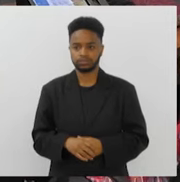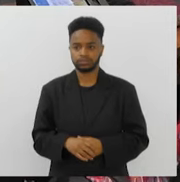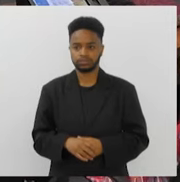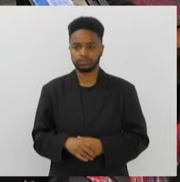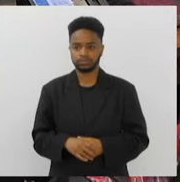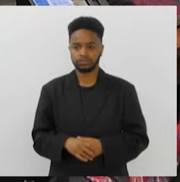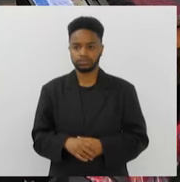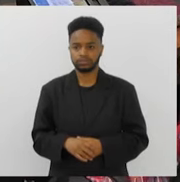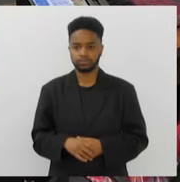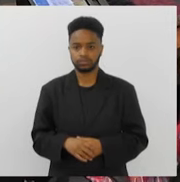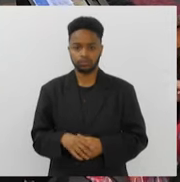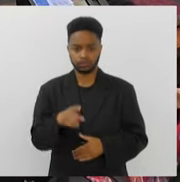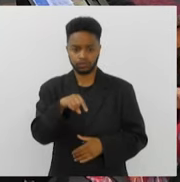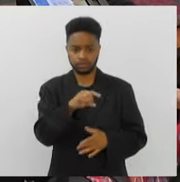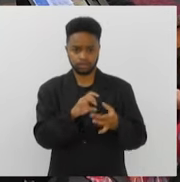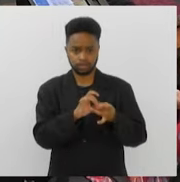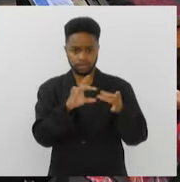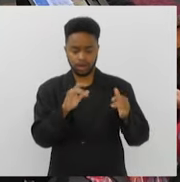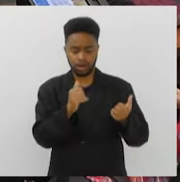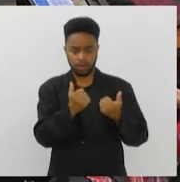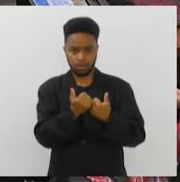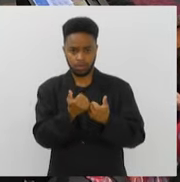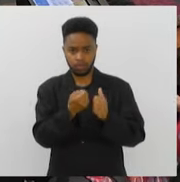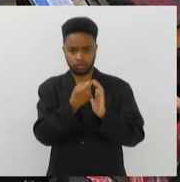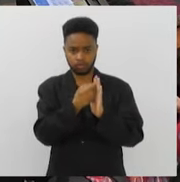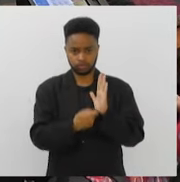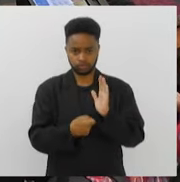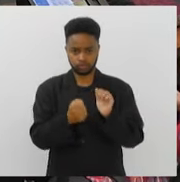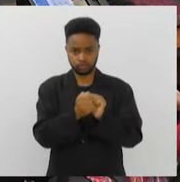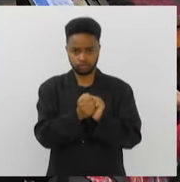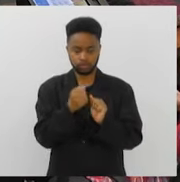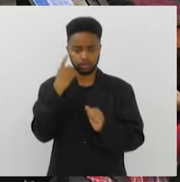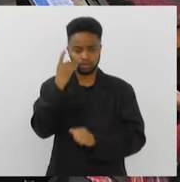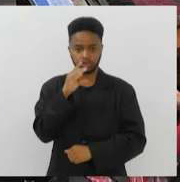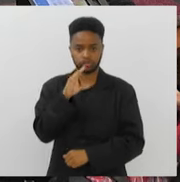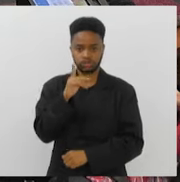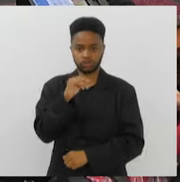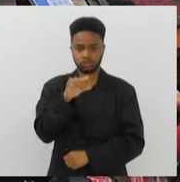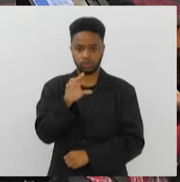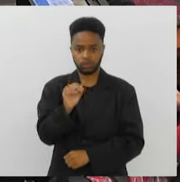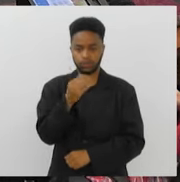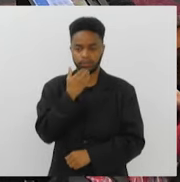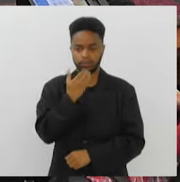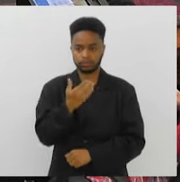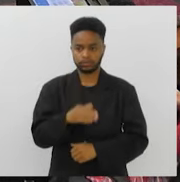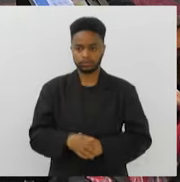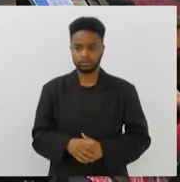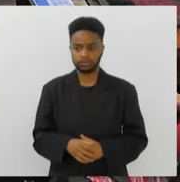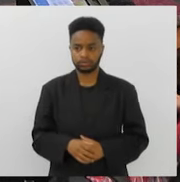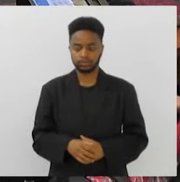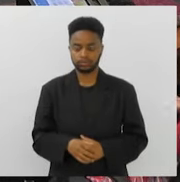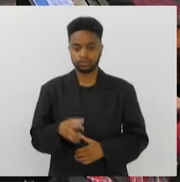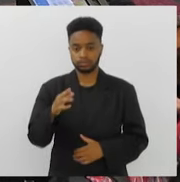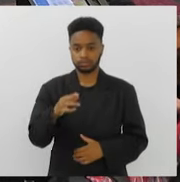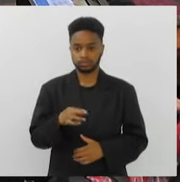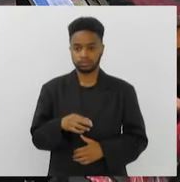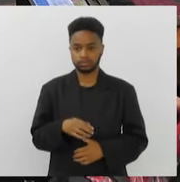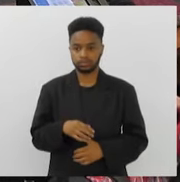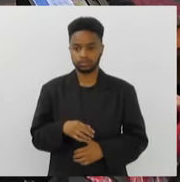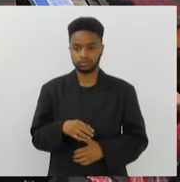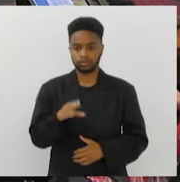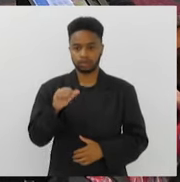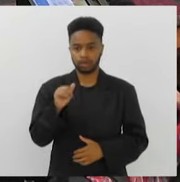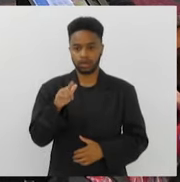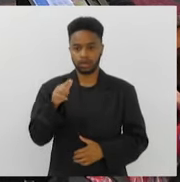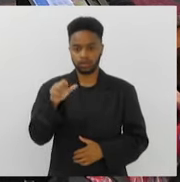Os autores permitem com a autoria, deputado Chico Machado está solicitando. Senhor presidente, Carlos eu queria... Carlos Macedo